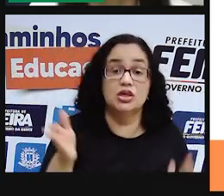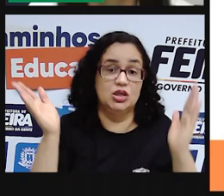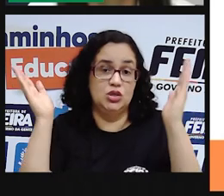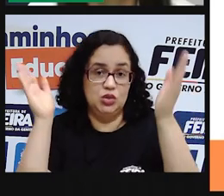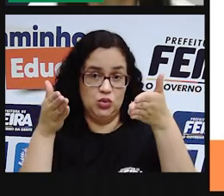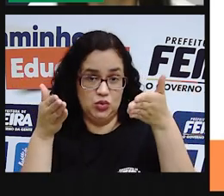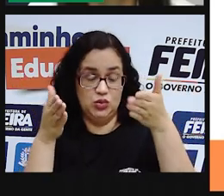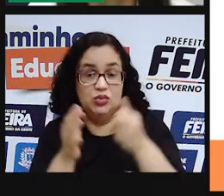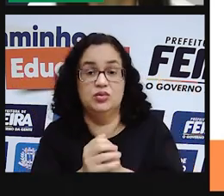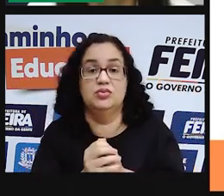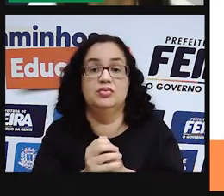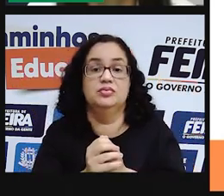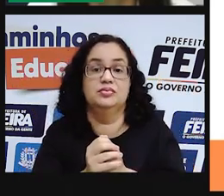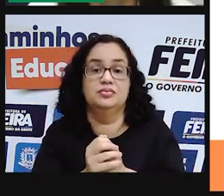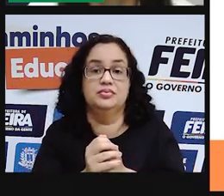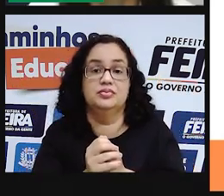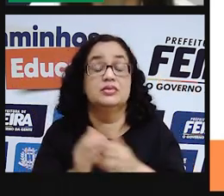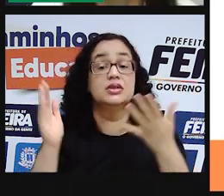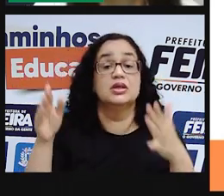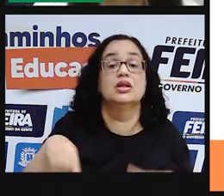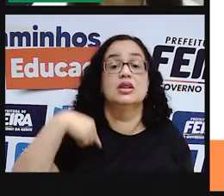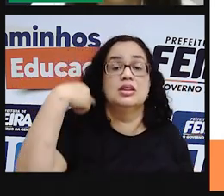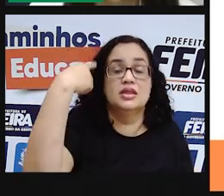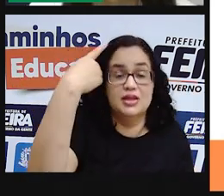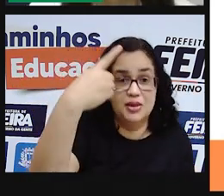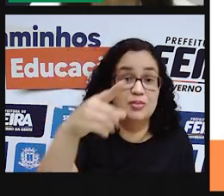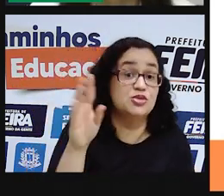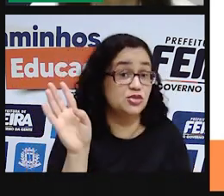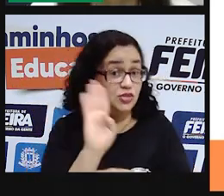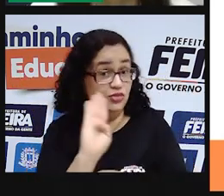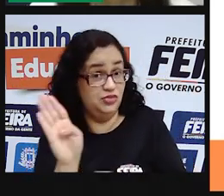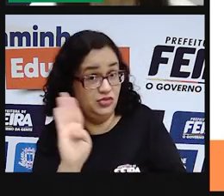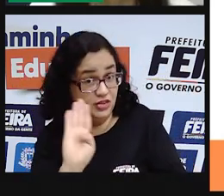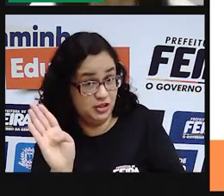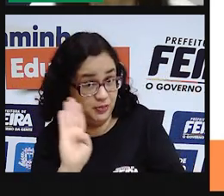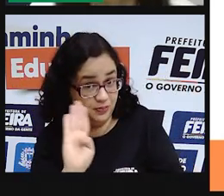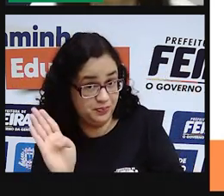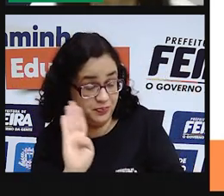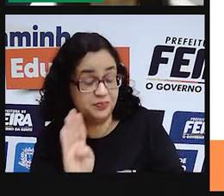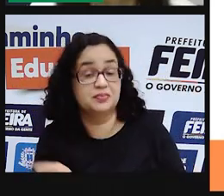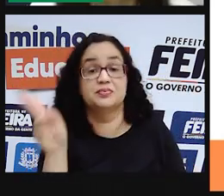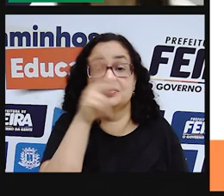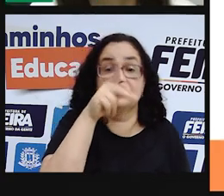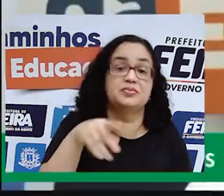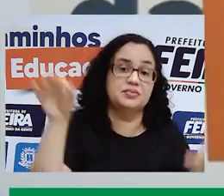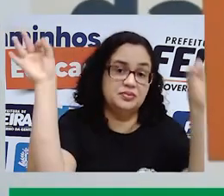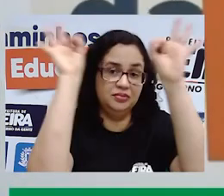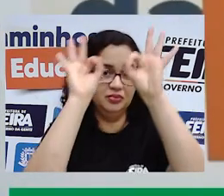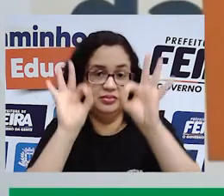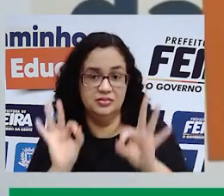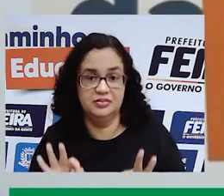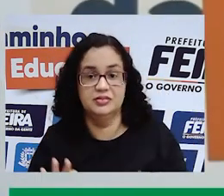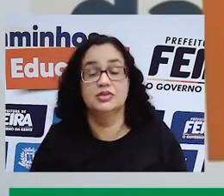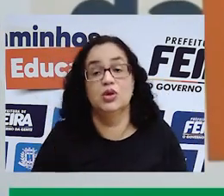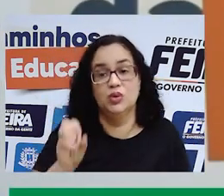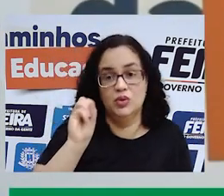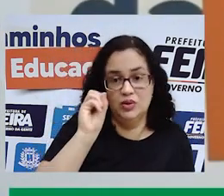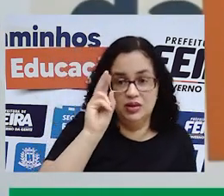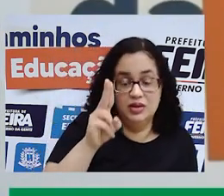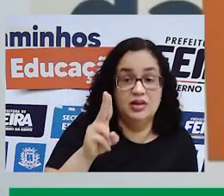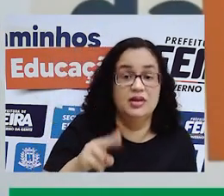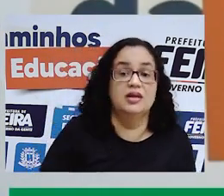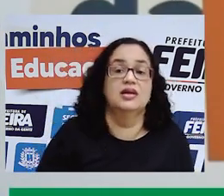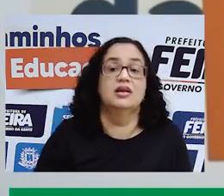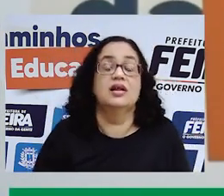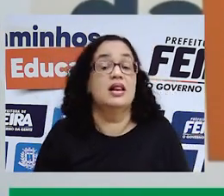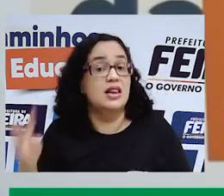né? A partir do depois de assistir aí essa videoaula que a Pro preparou para vocês aqui, tá bom? Então